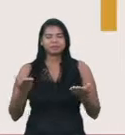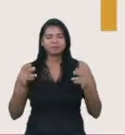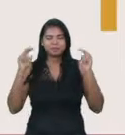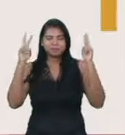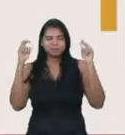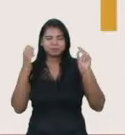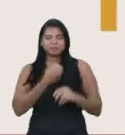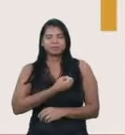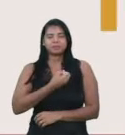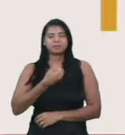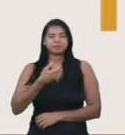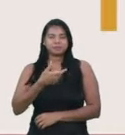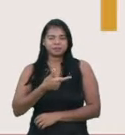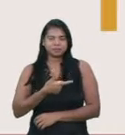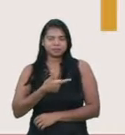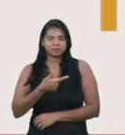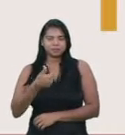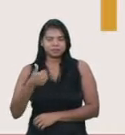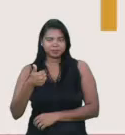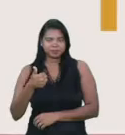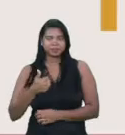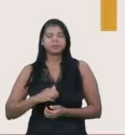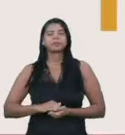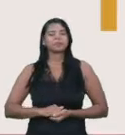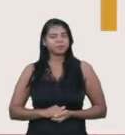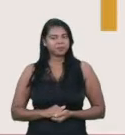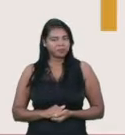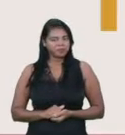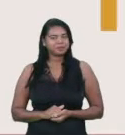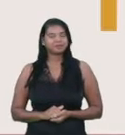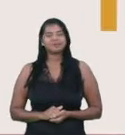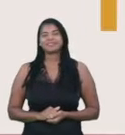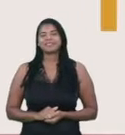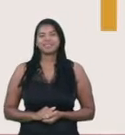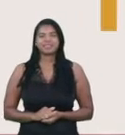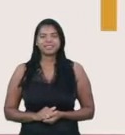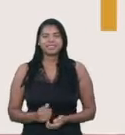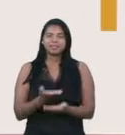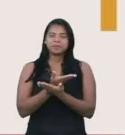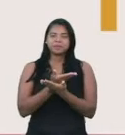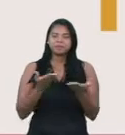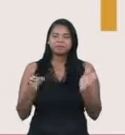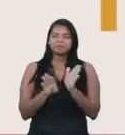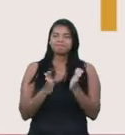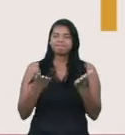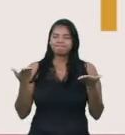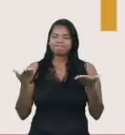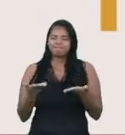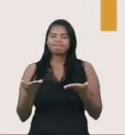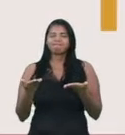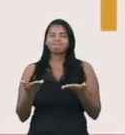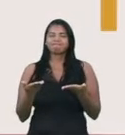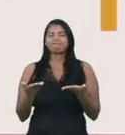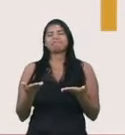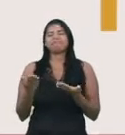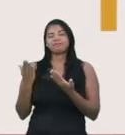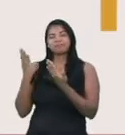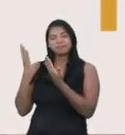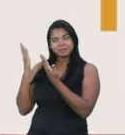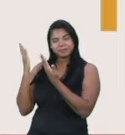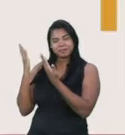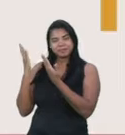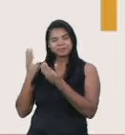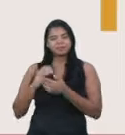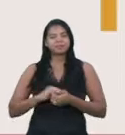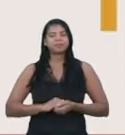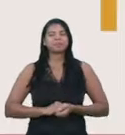número 21. Pois é, Mequetrefe, se você está chegando aqui de paraquedas agora e está dizendo 21, Mequetrefe, já